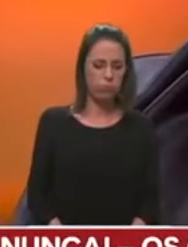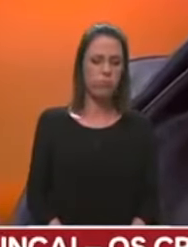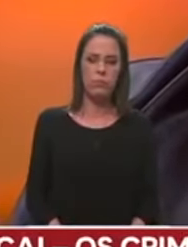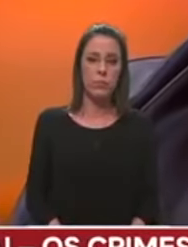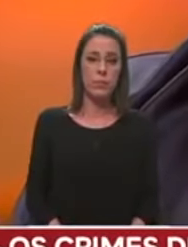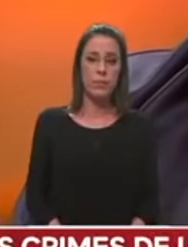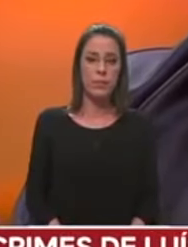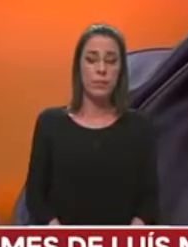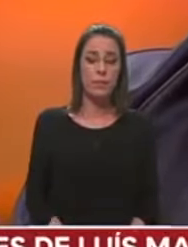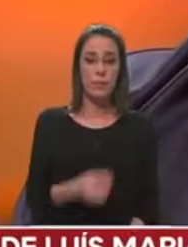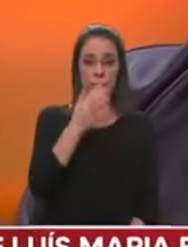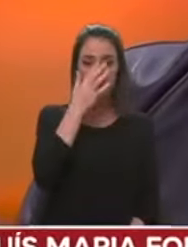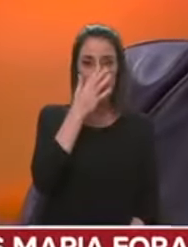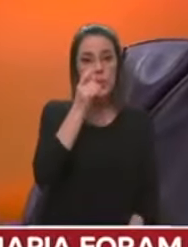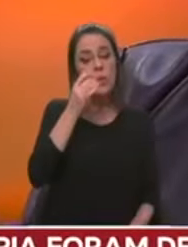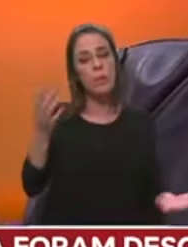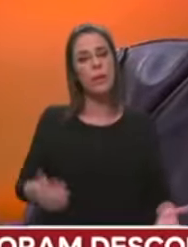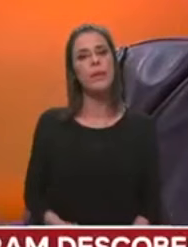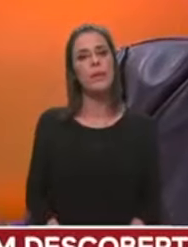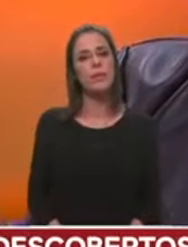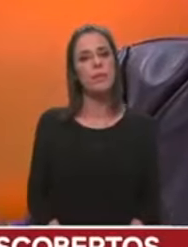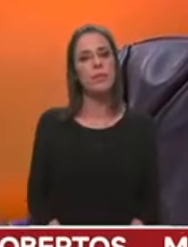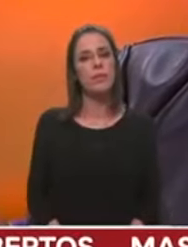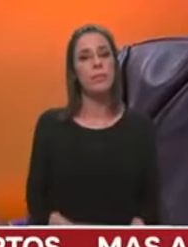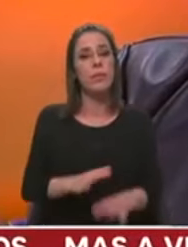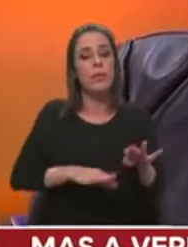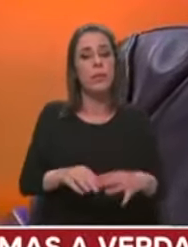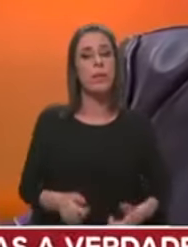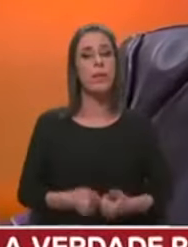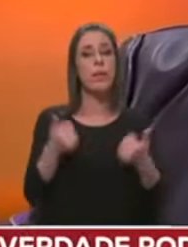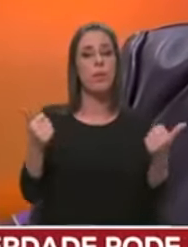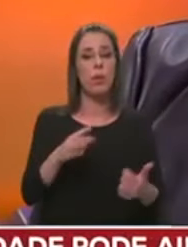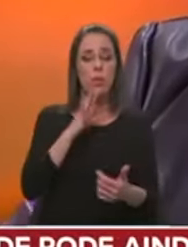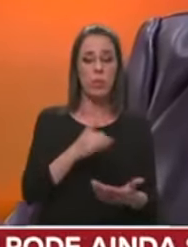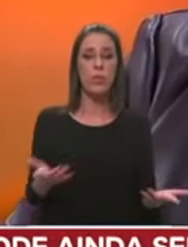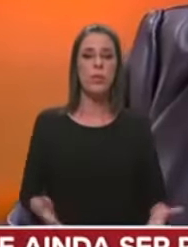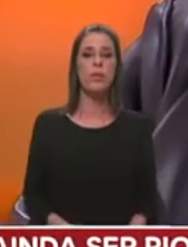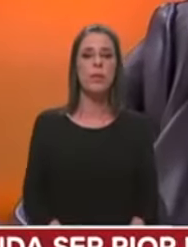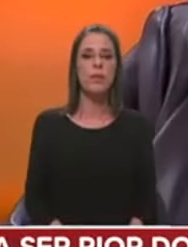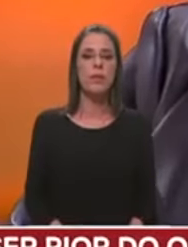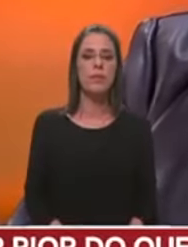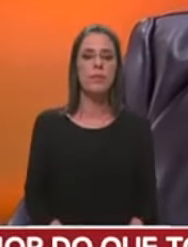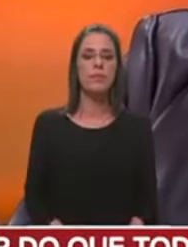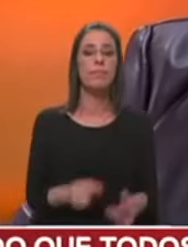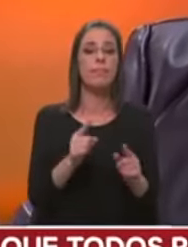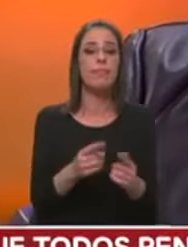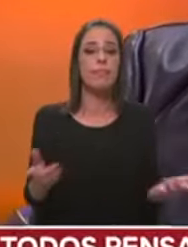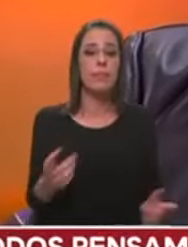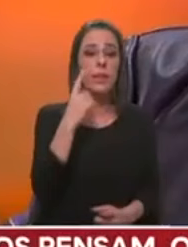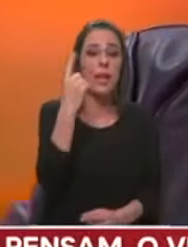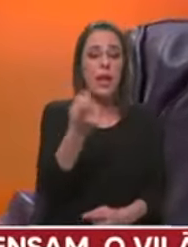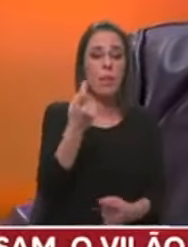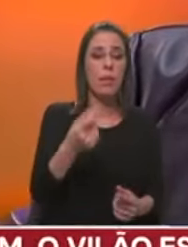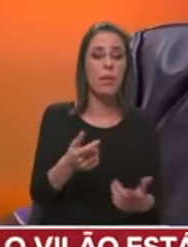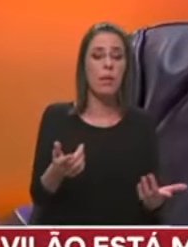Não. São pais. Eles fazem o melhor para os filhos. Se ele ia à procura